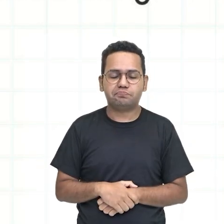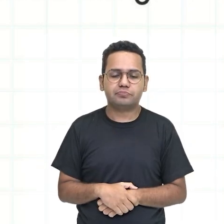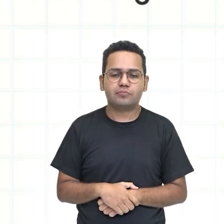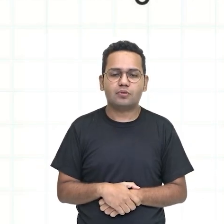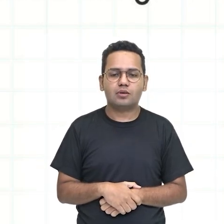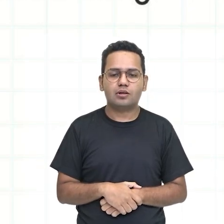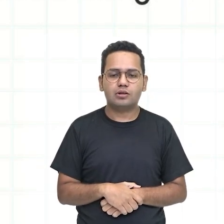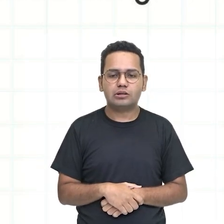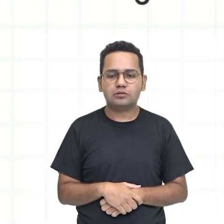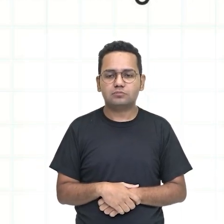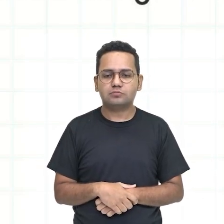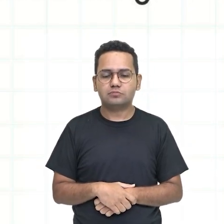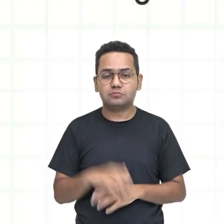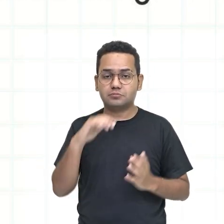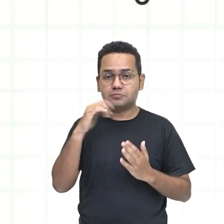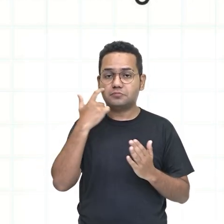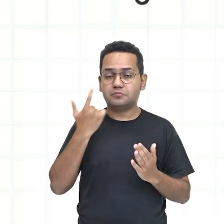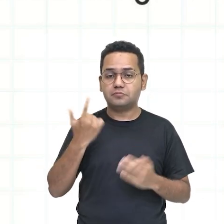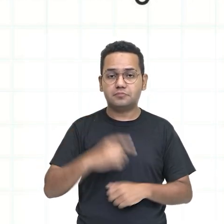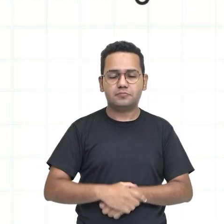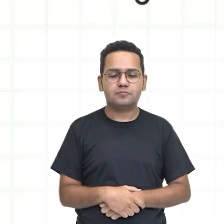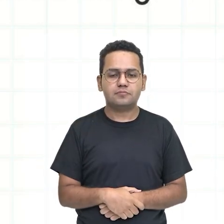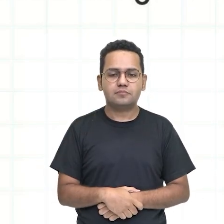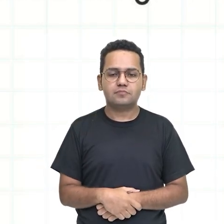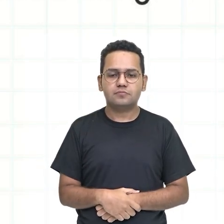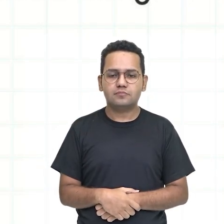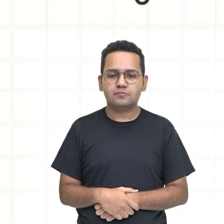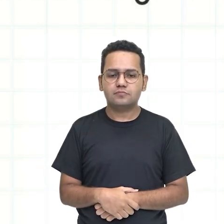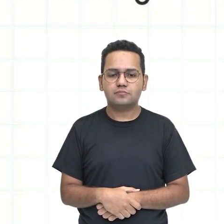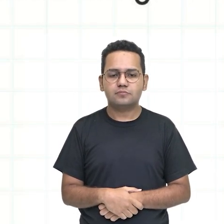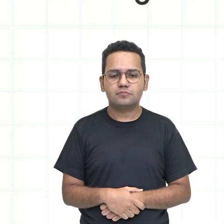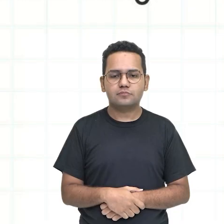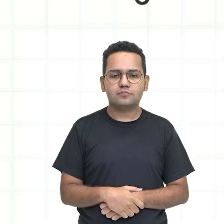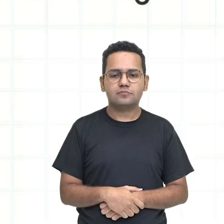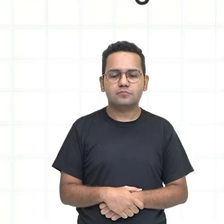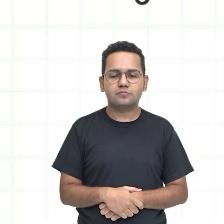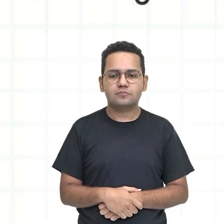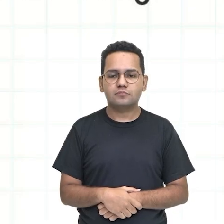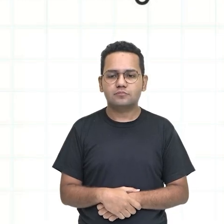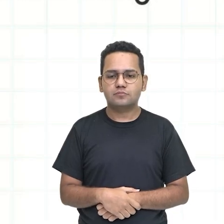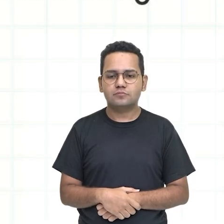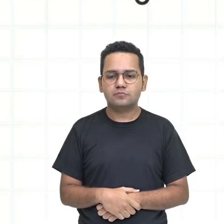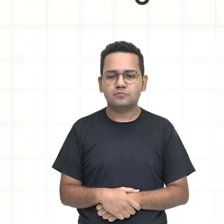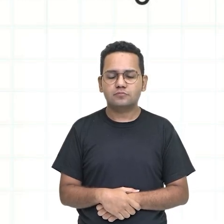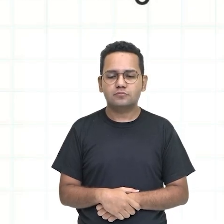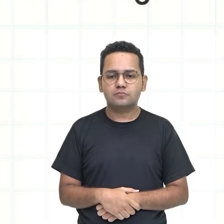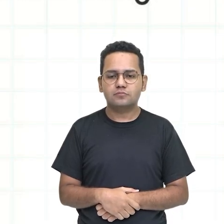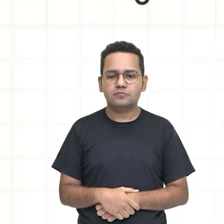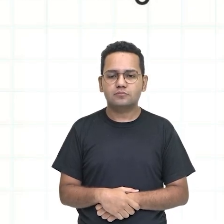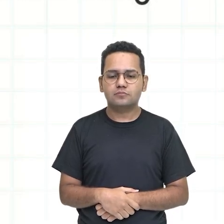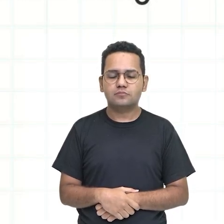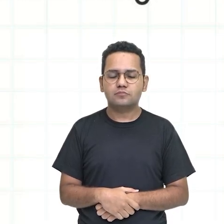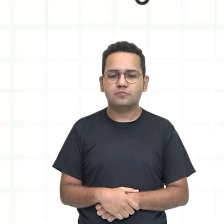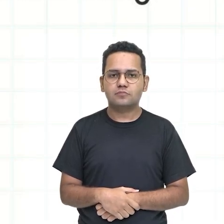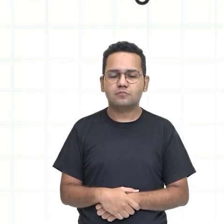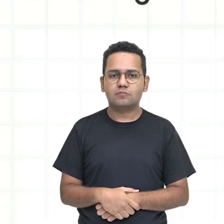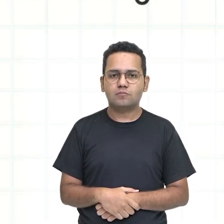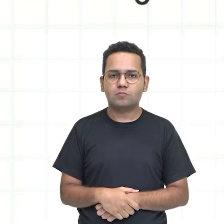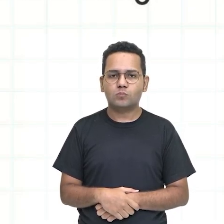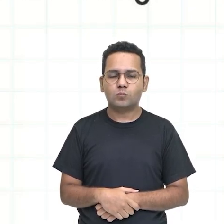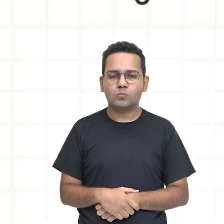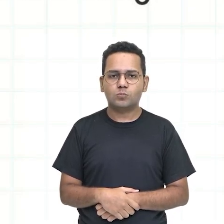communication is the sharing of information between two individuals using words. De forma simples, colocando de forma